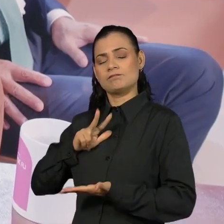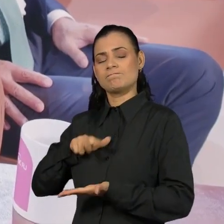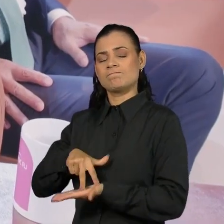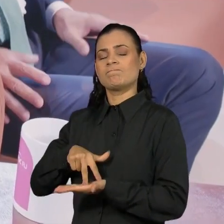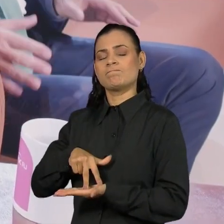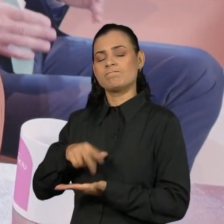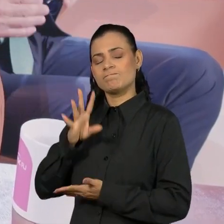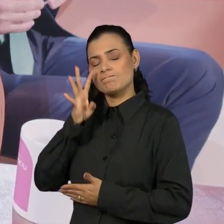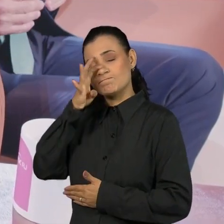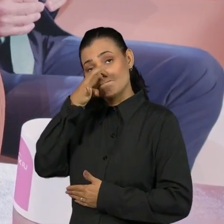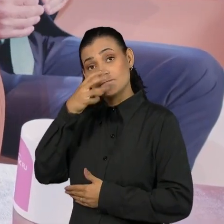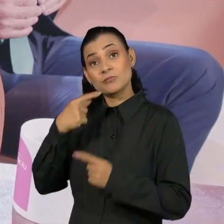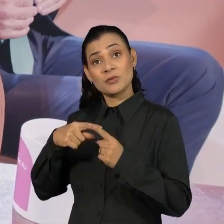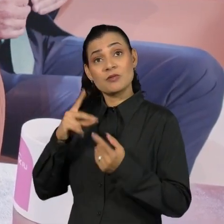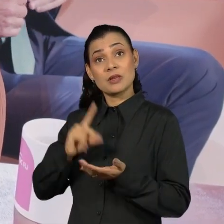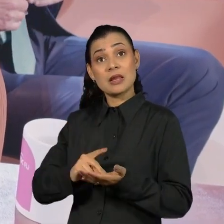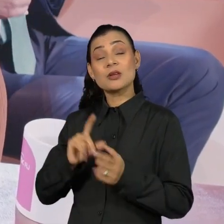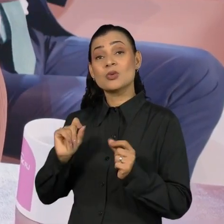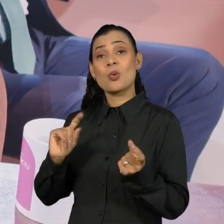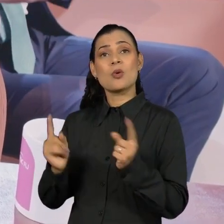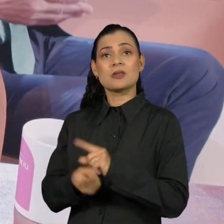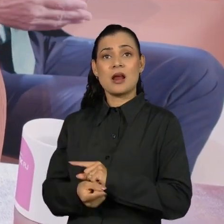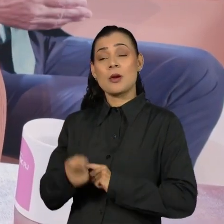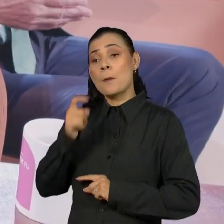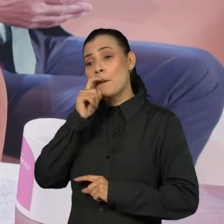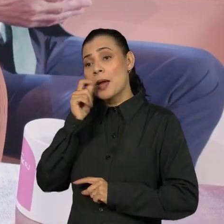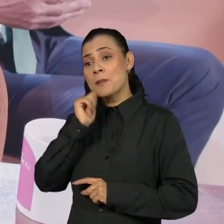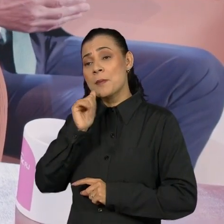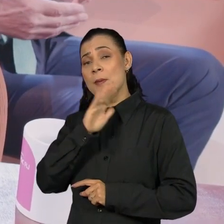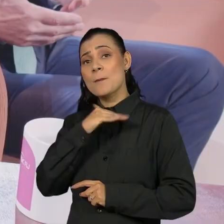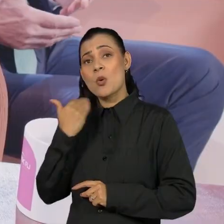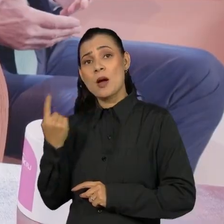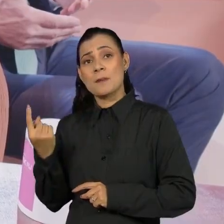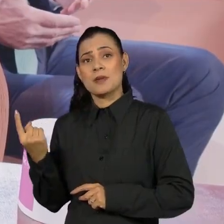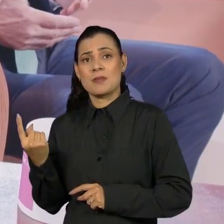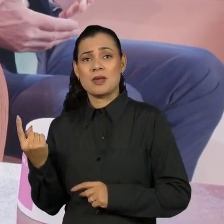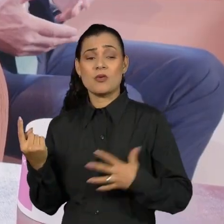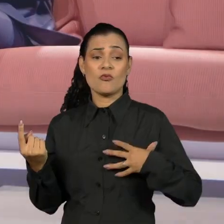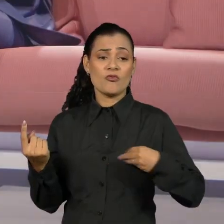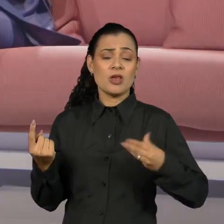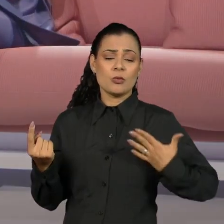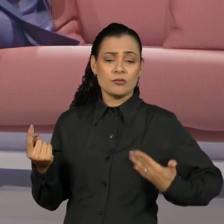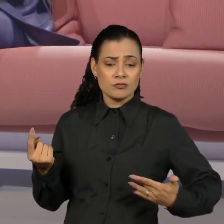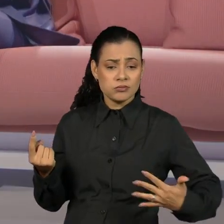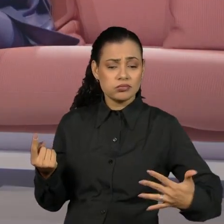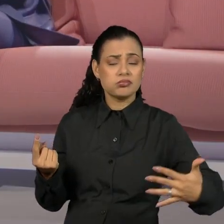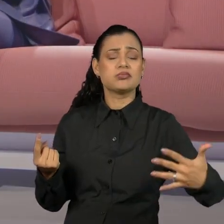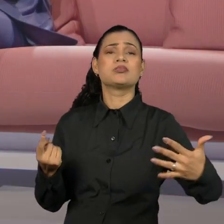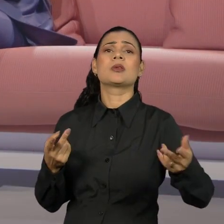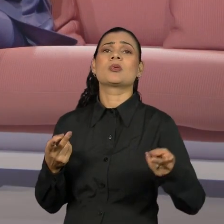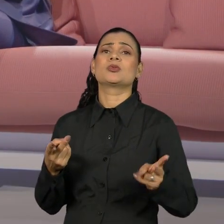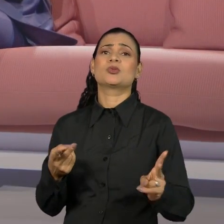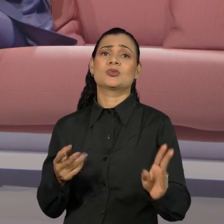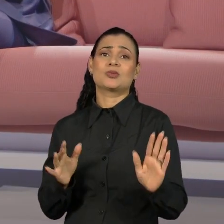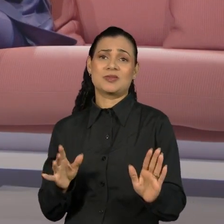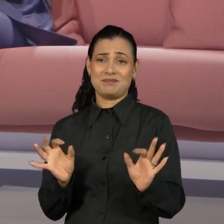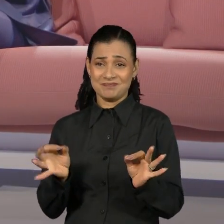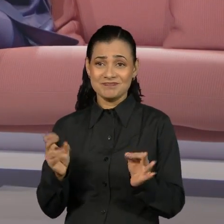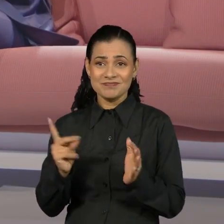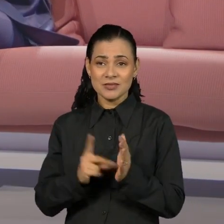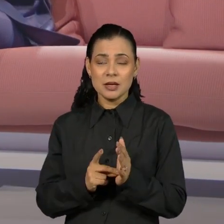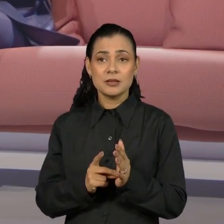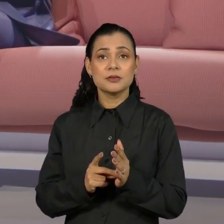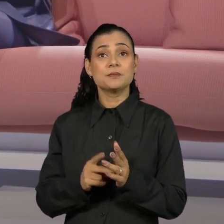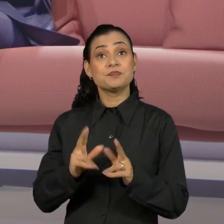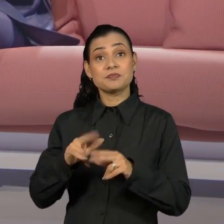na realidade, o natural é que os pais, que os filhos enterrem os pais. Um